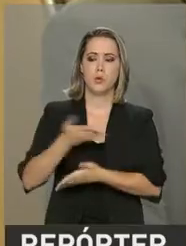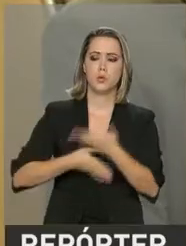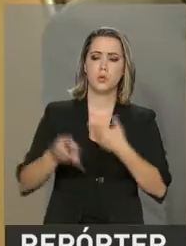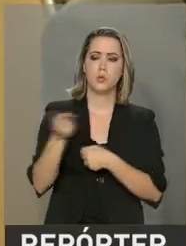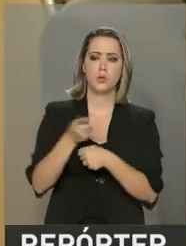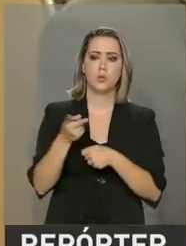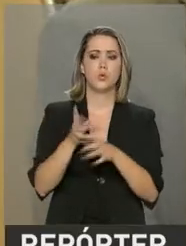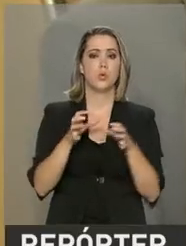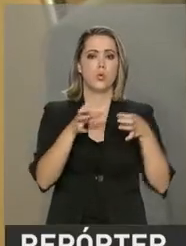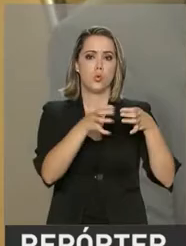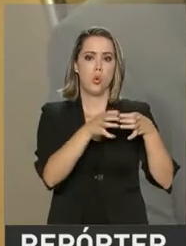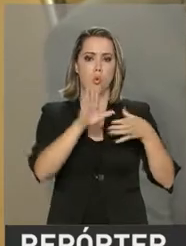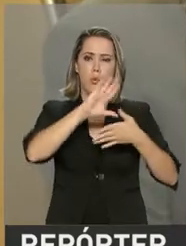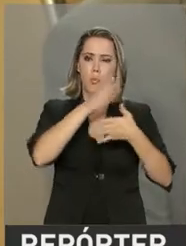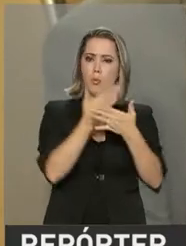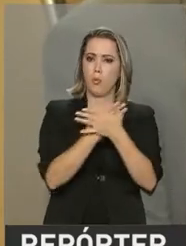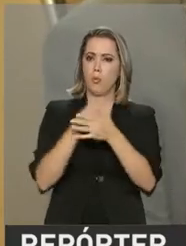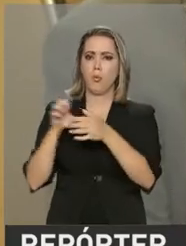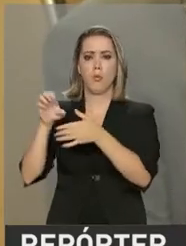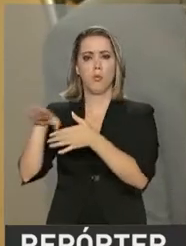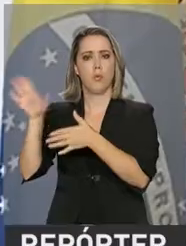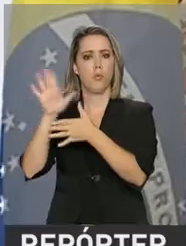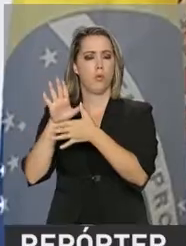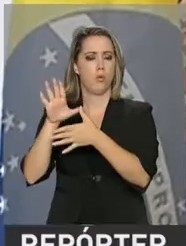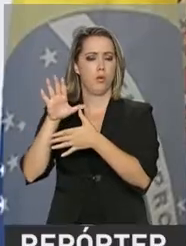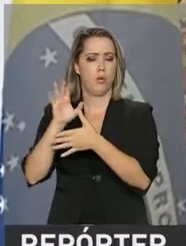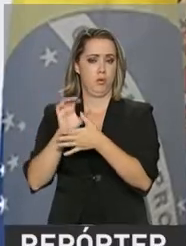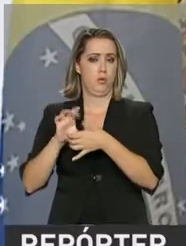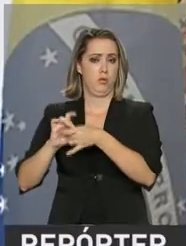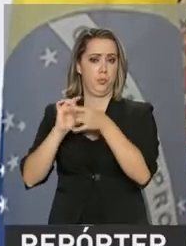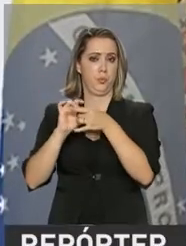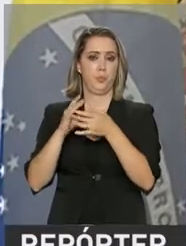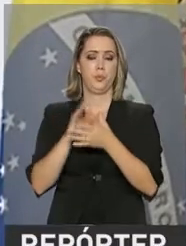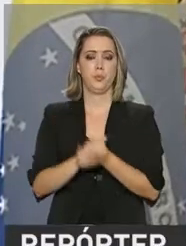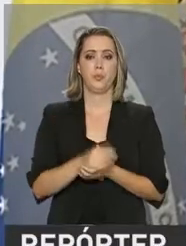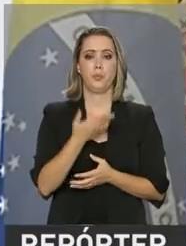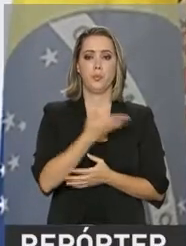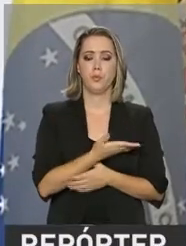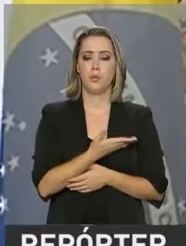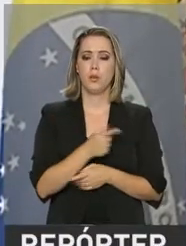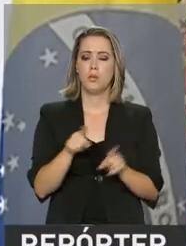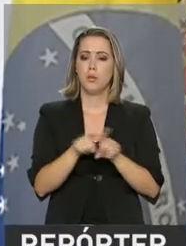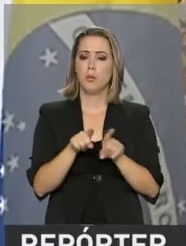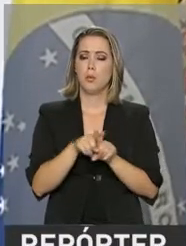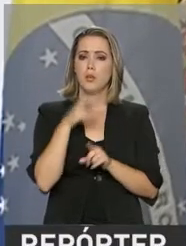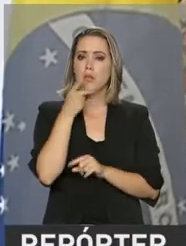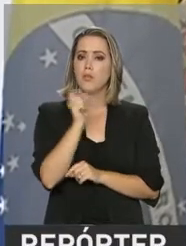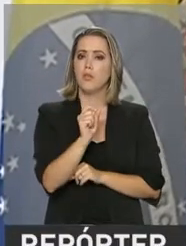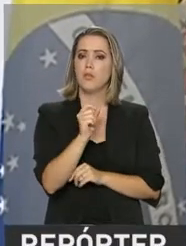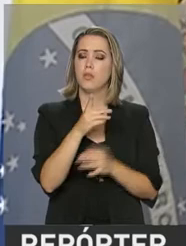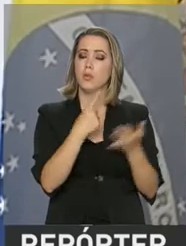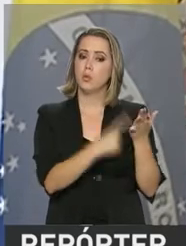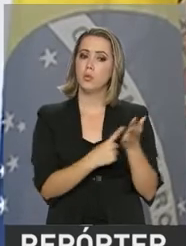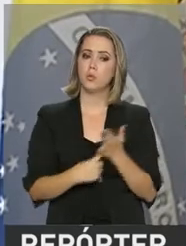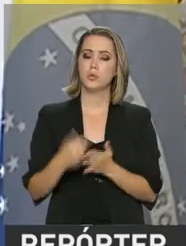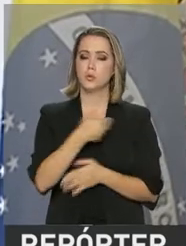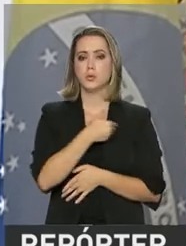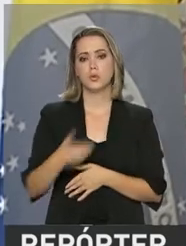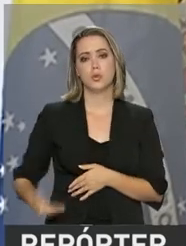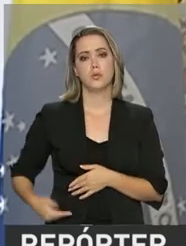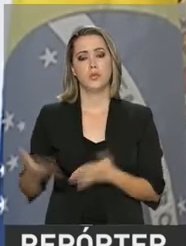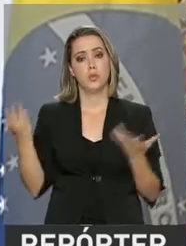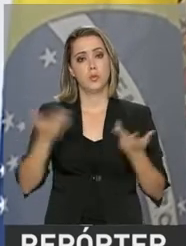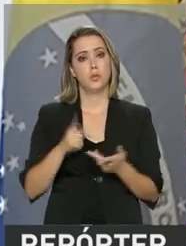os dois blocos seja abrangente. Já o ministro das Relações Exteriores lembrou que a agenda de governo no Brasil hoje